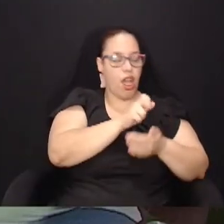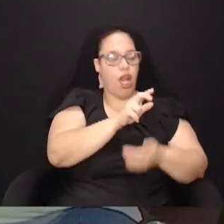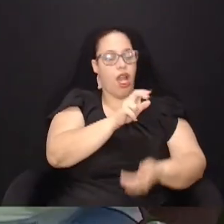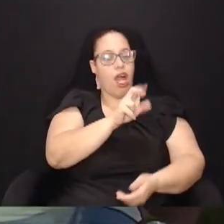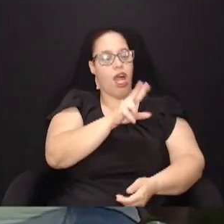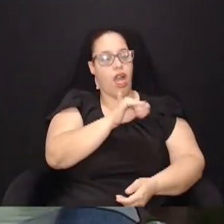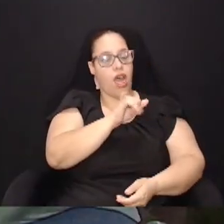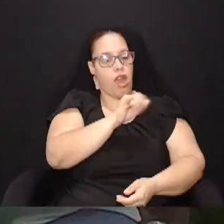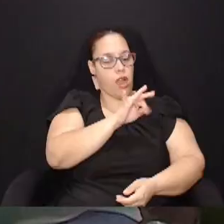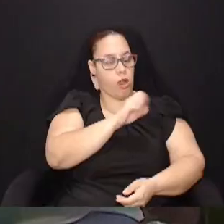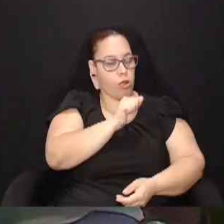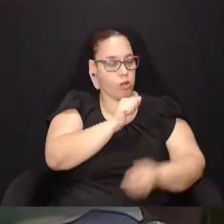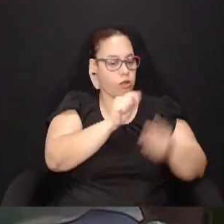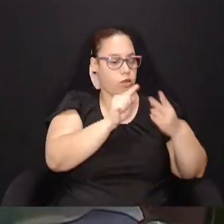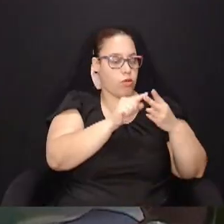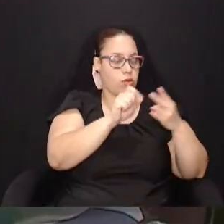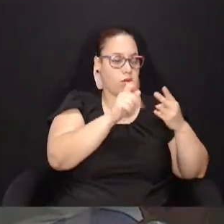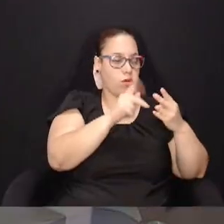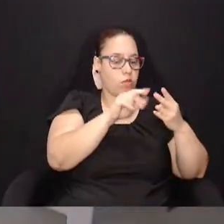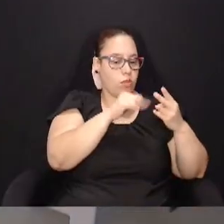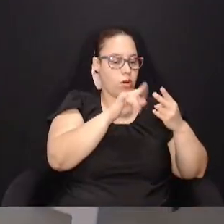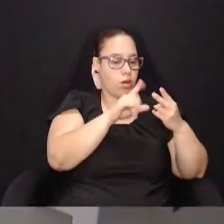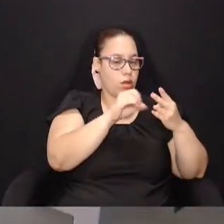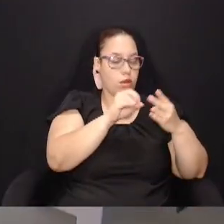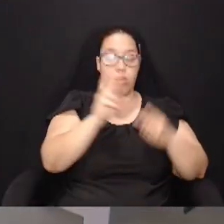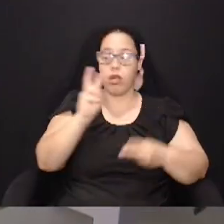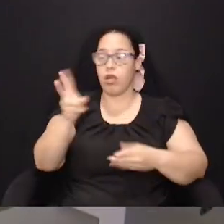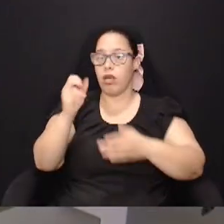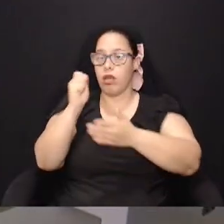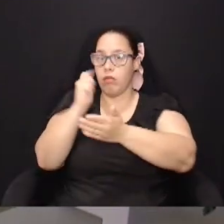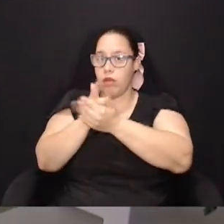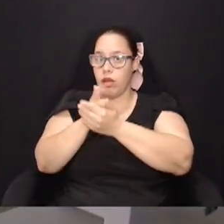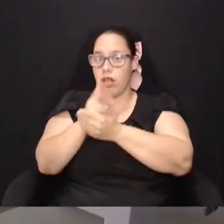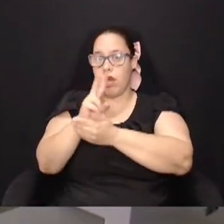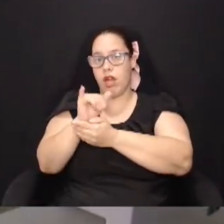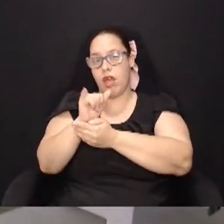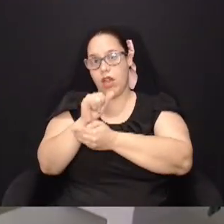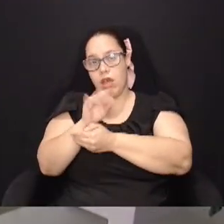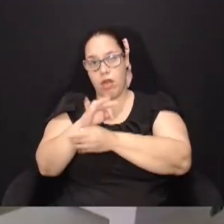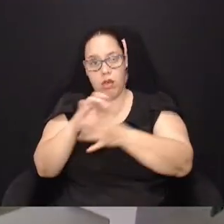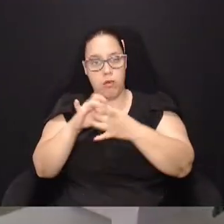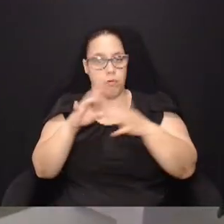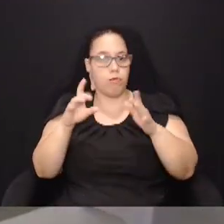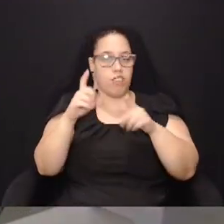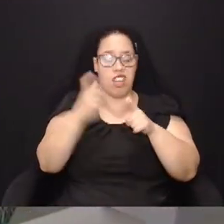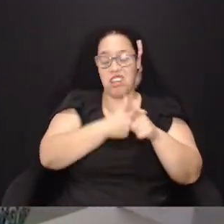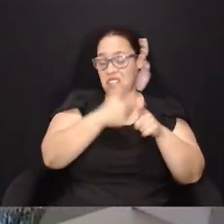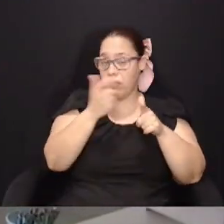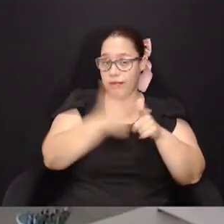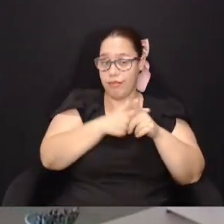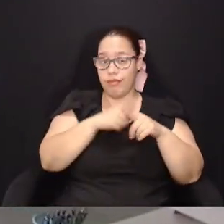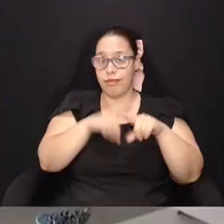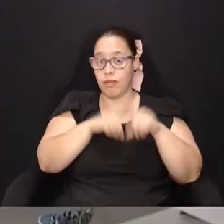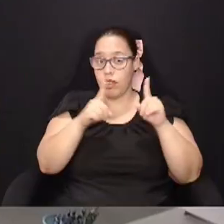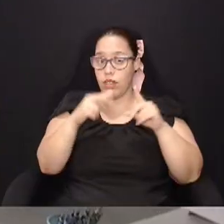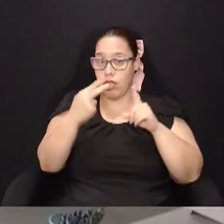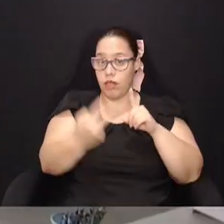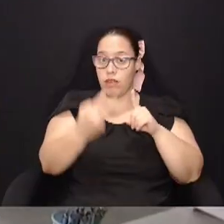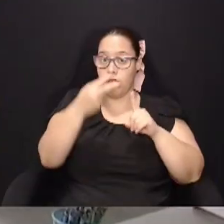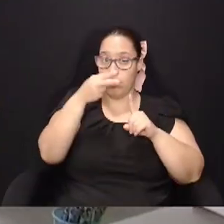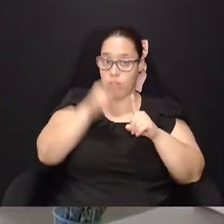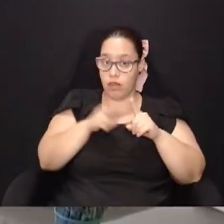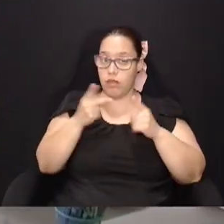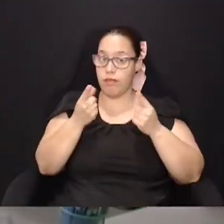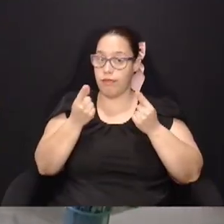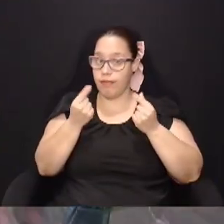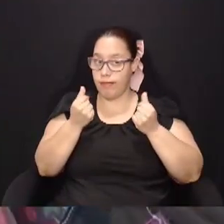dizendo a melhor coisa é sempre pagar à vista, aí a gente se livra, não fica endividado. Mas, do ponto de vista financeiro,